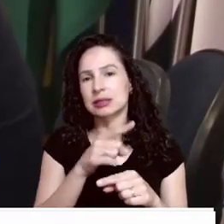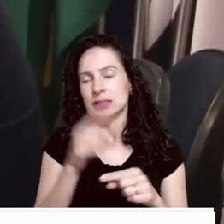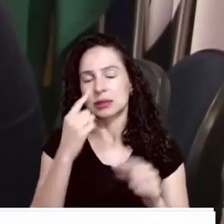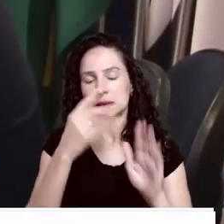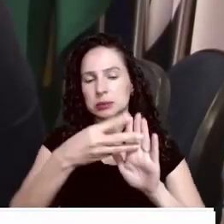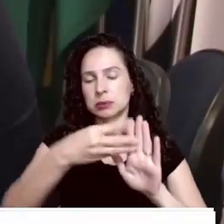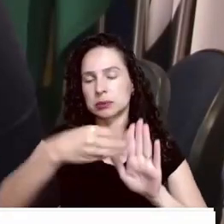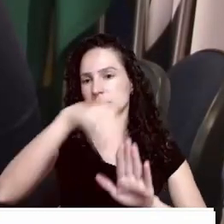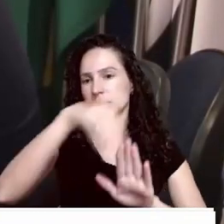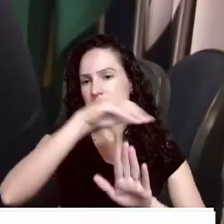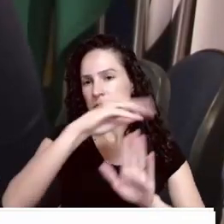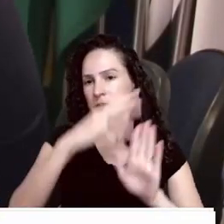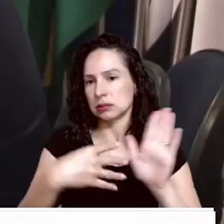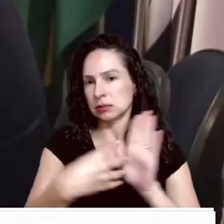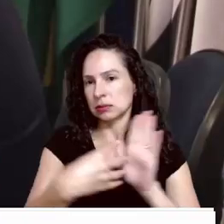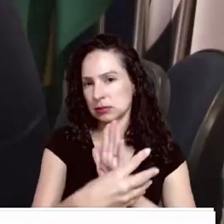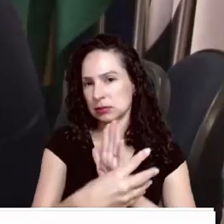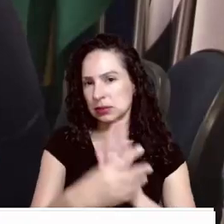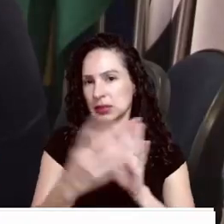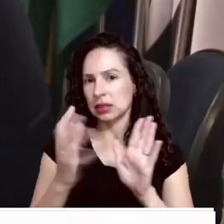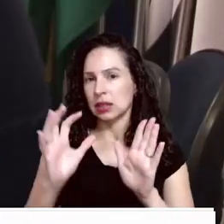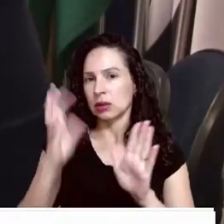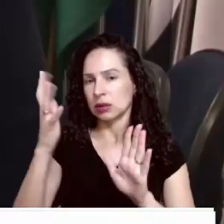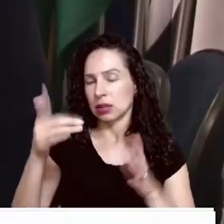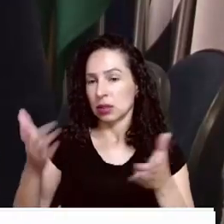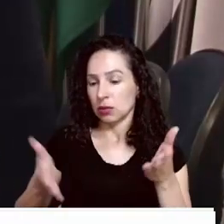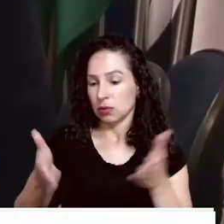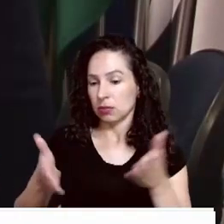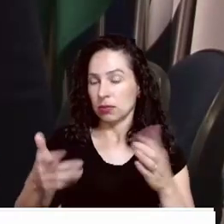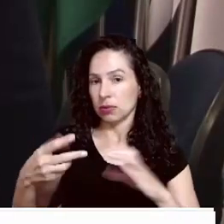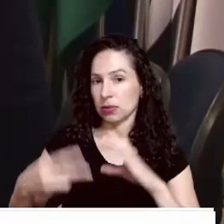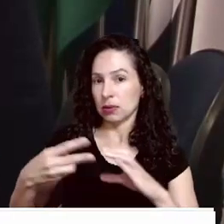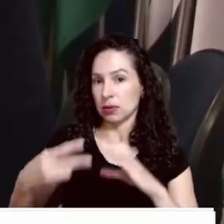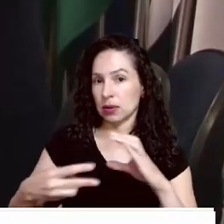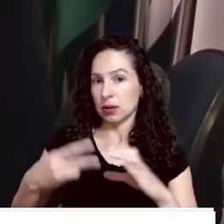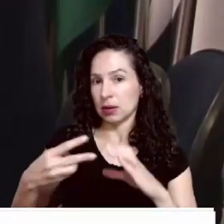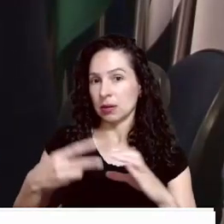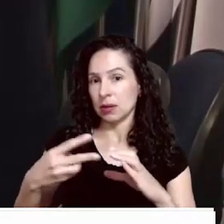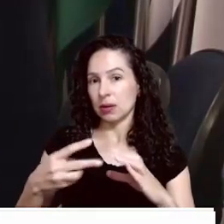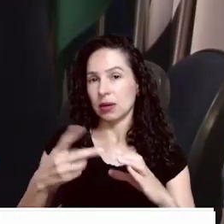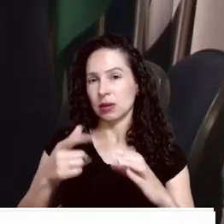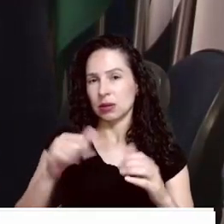e a situação que a Câmara Municipal está vivendo, no rodízio de servidores,